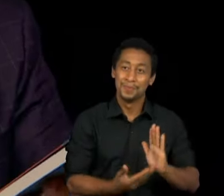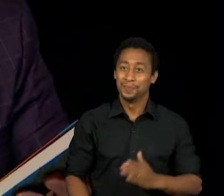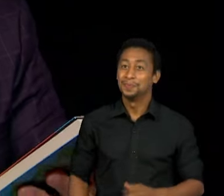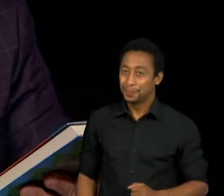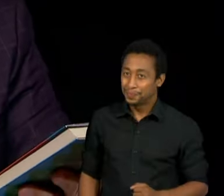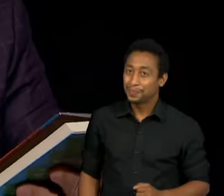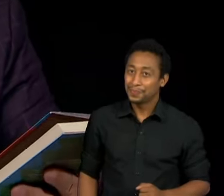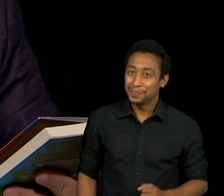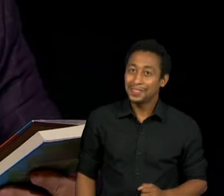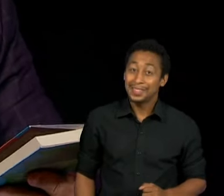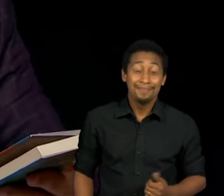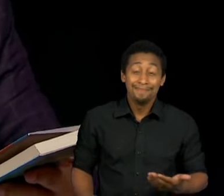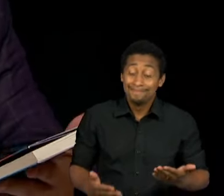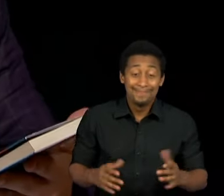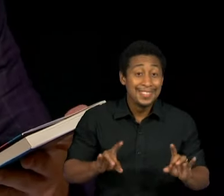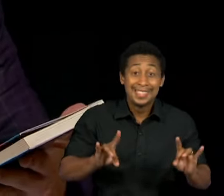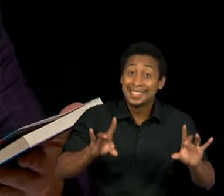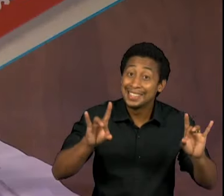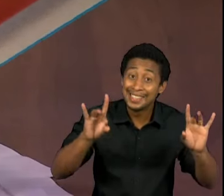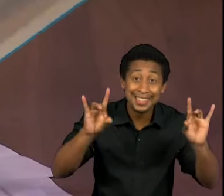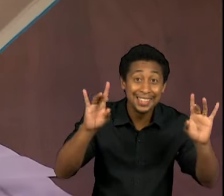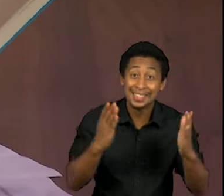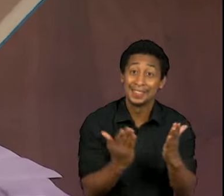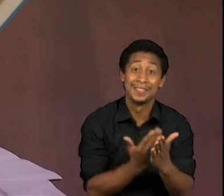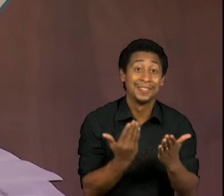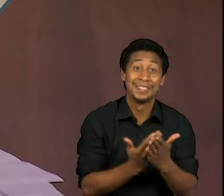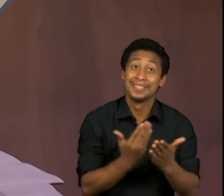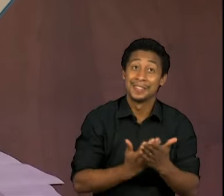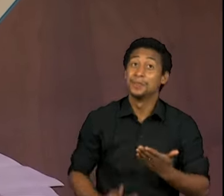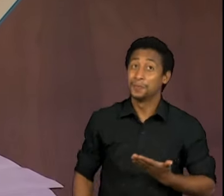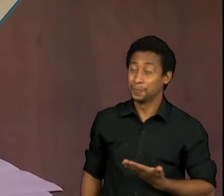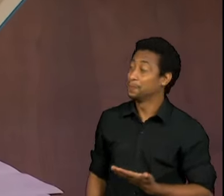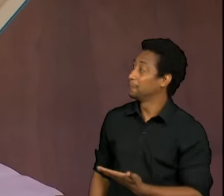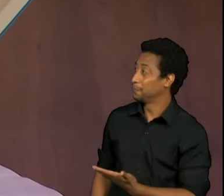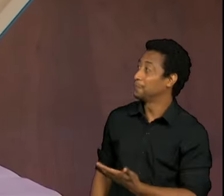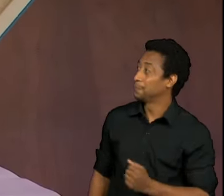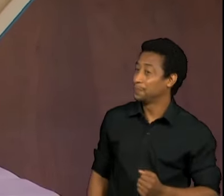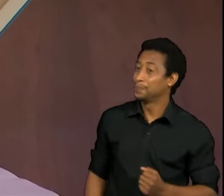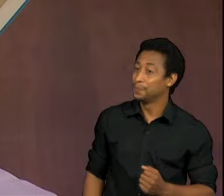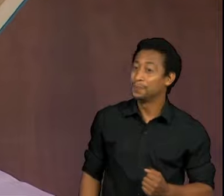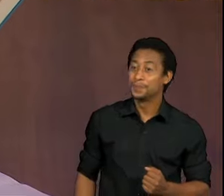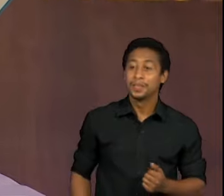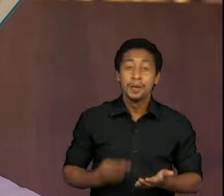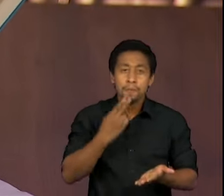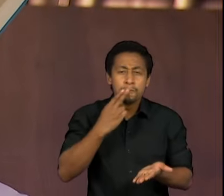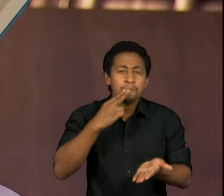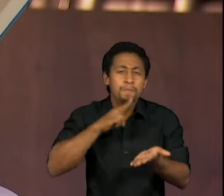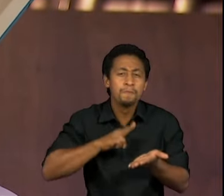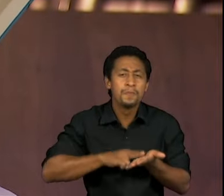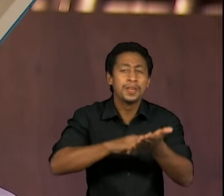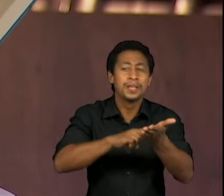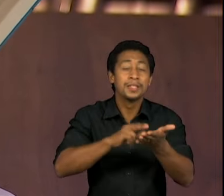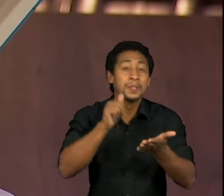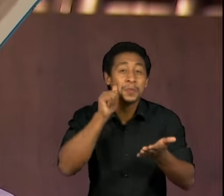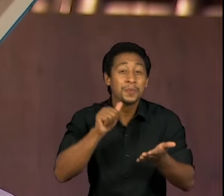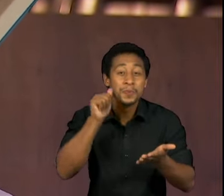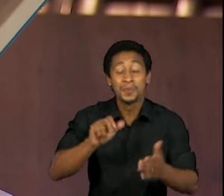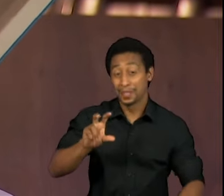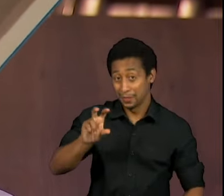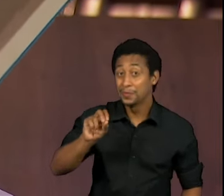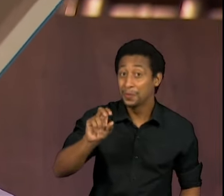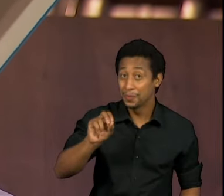uma é uma Preciosidade esse livro porque só vou dar um eu vou deixar eles verem só olha tem